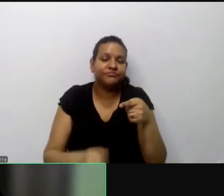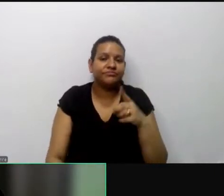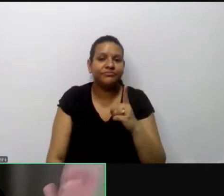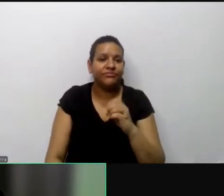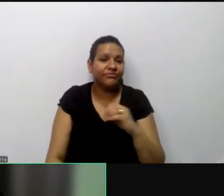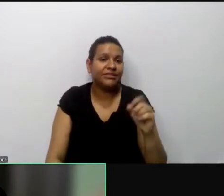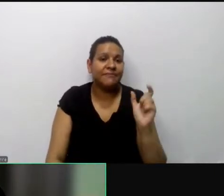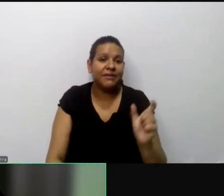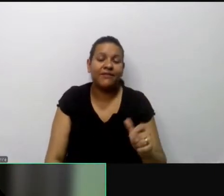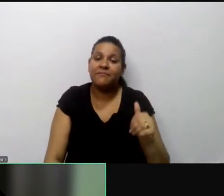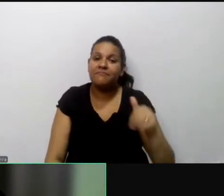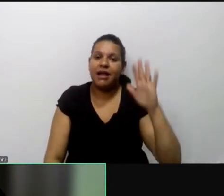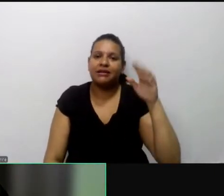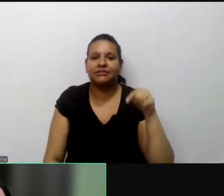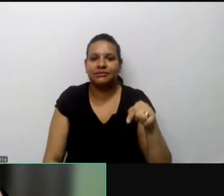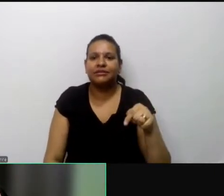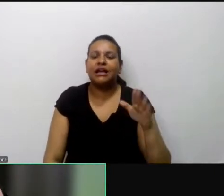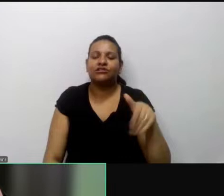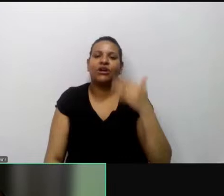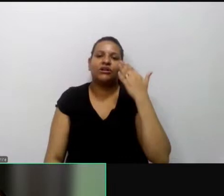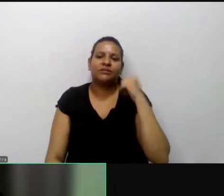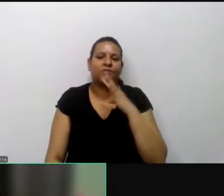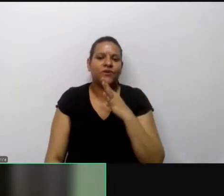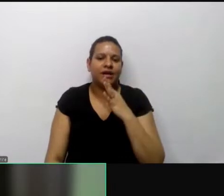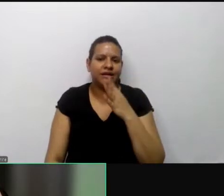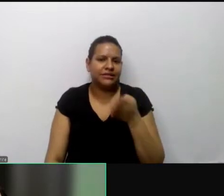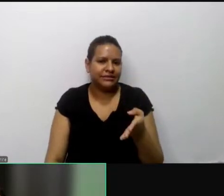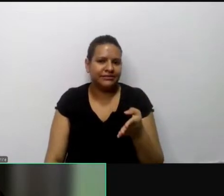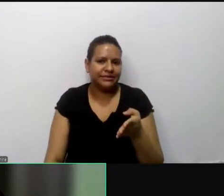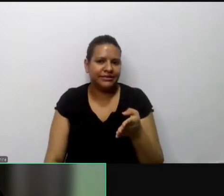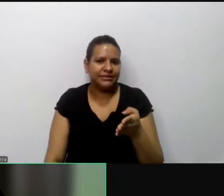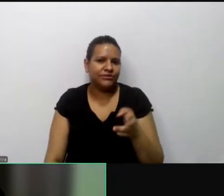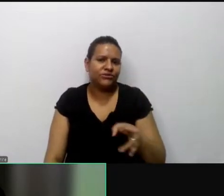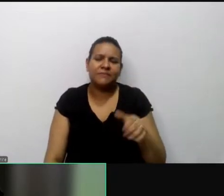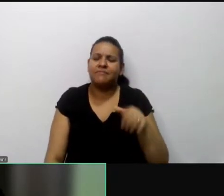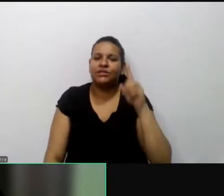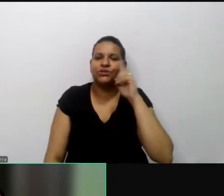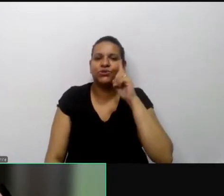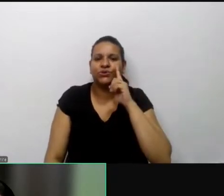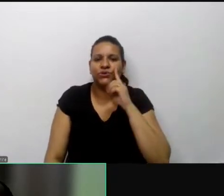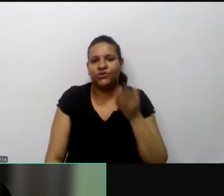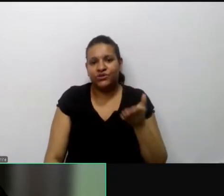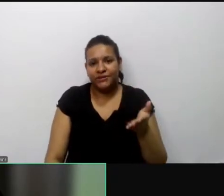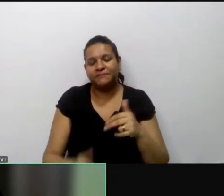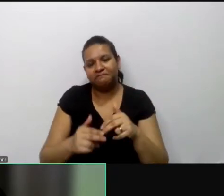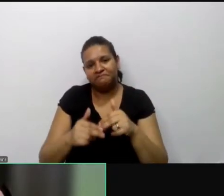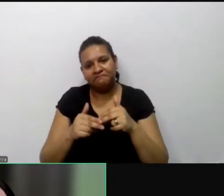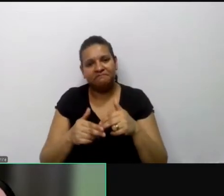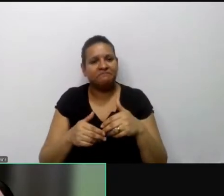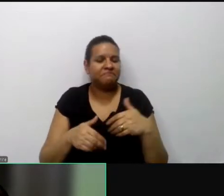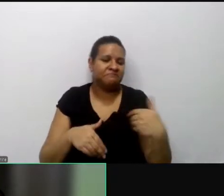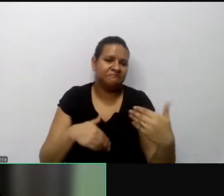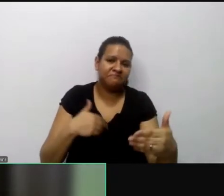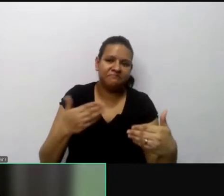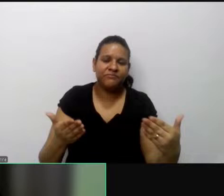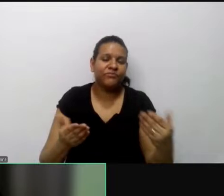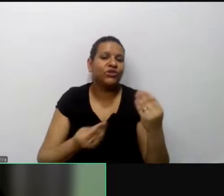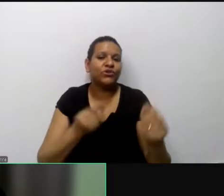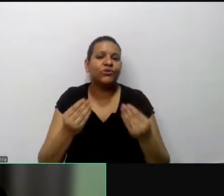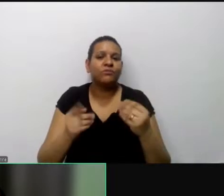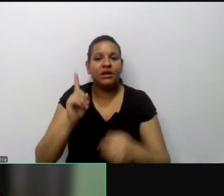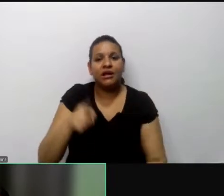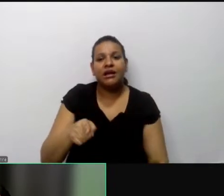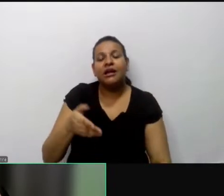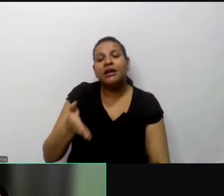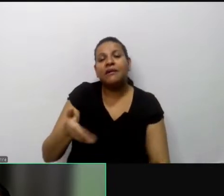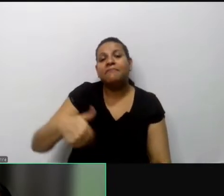palavras que eu sei que eles já conhecem em inglês, porque na verdade eles usam todos os dias, né? E aqui entra ali o code switching e o translanguage, né?